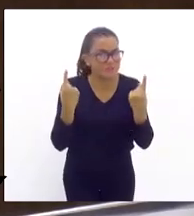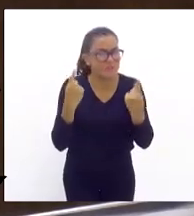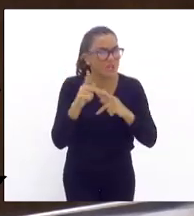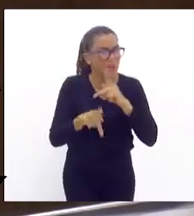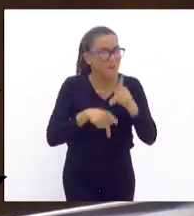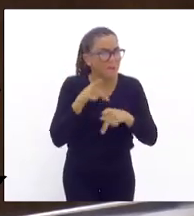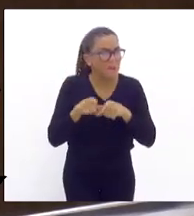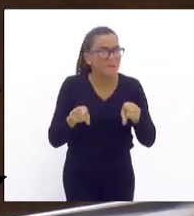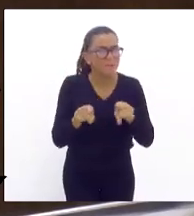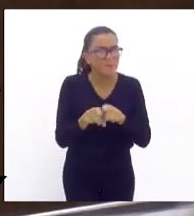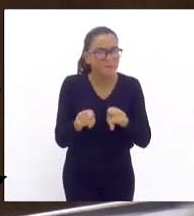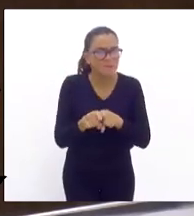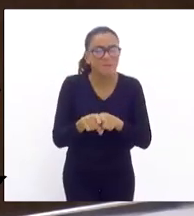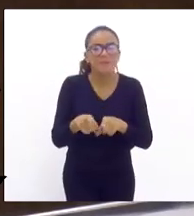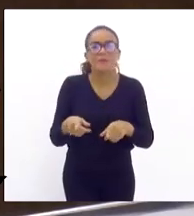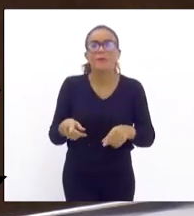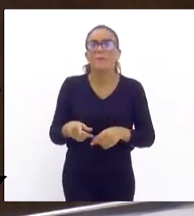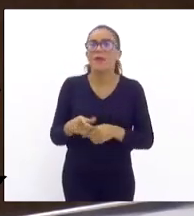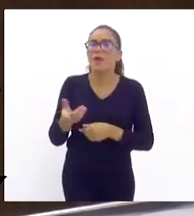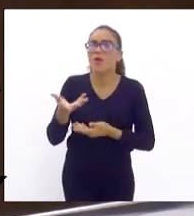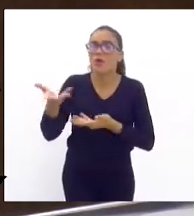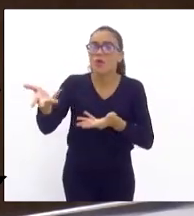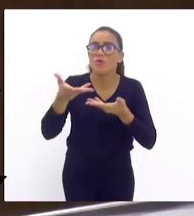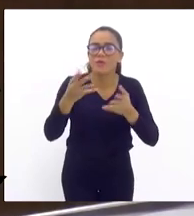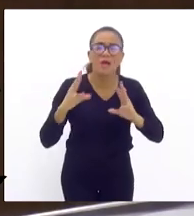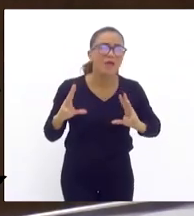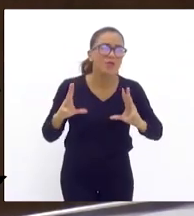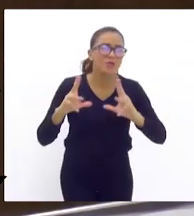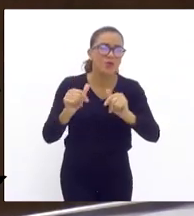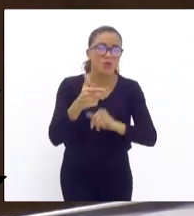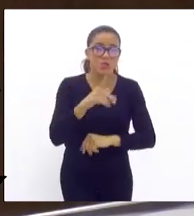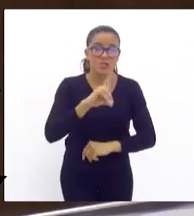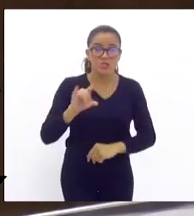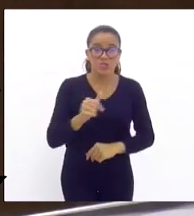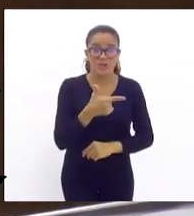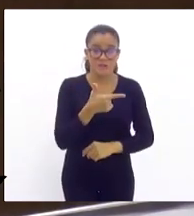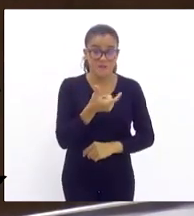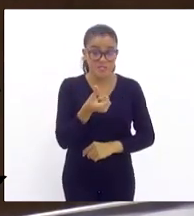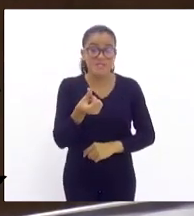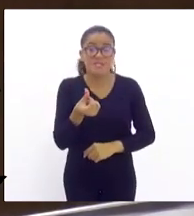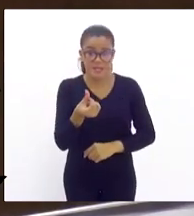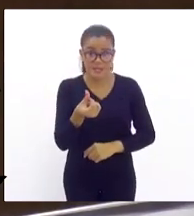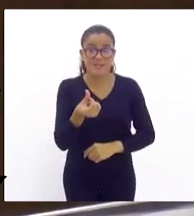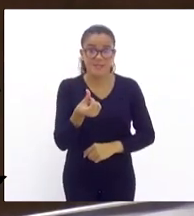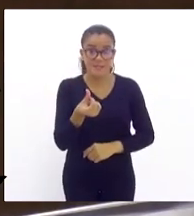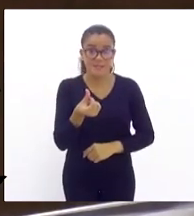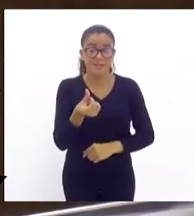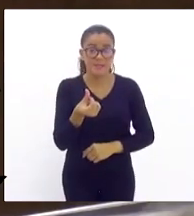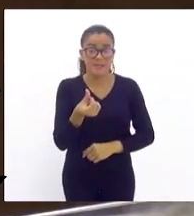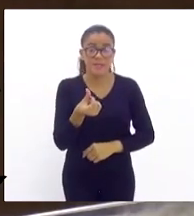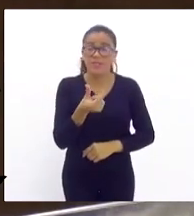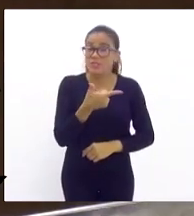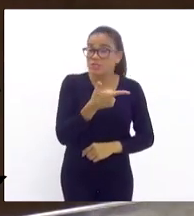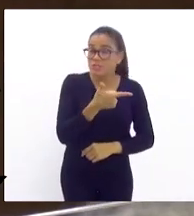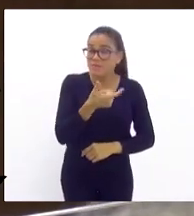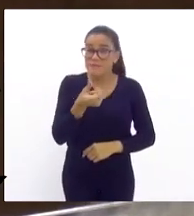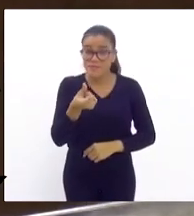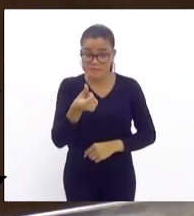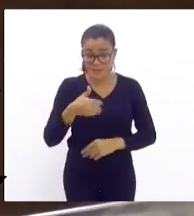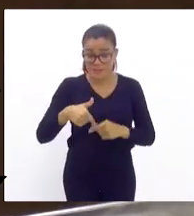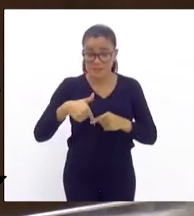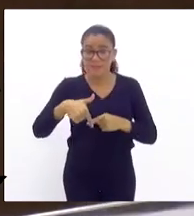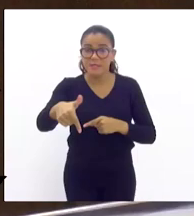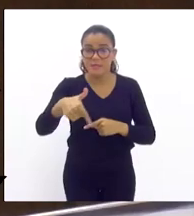queria complementar, convidando a todos, no dia 26, esse assunto é tão sério, que no dia 26 nós